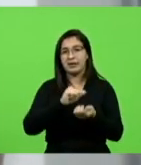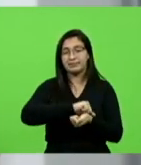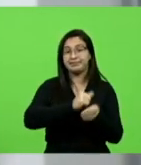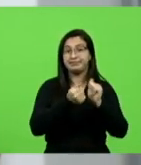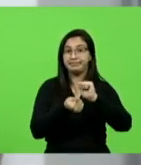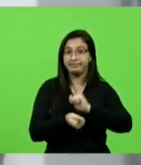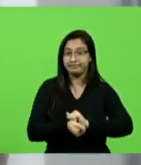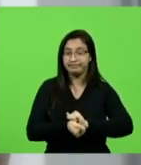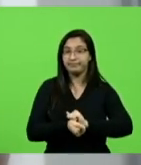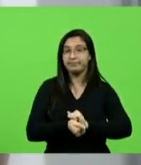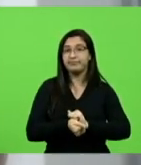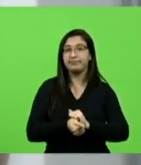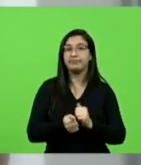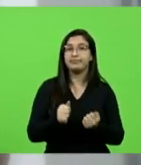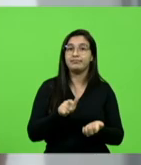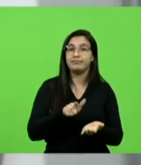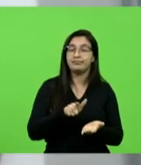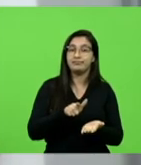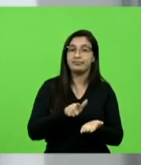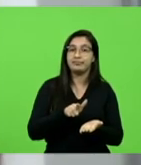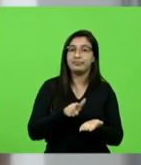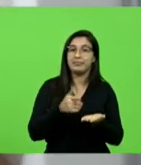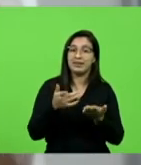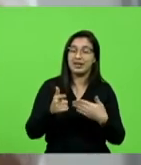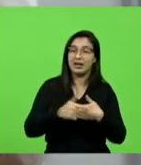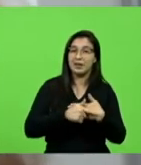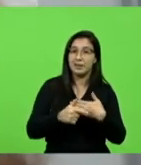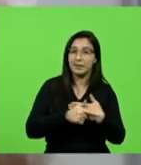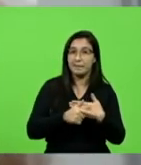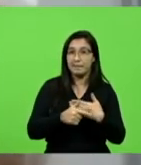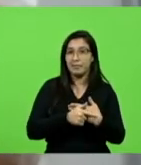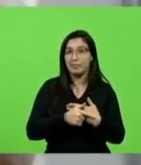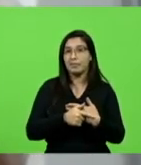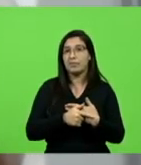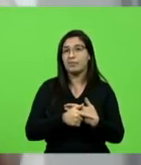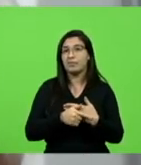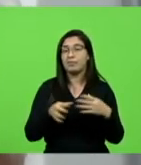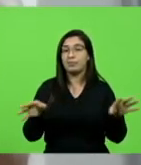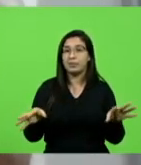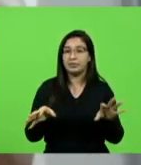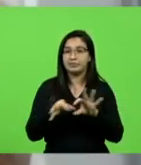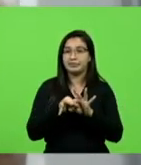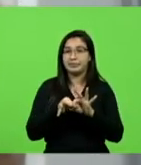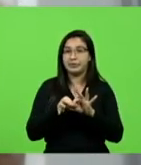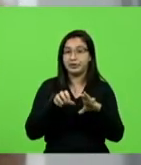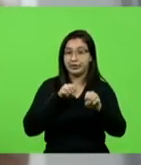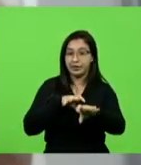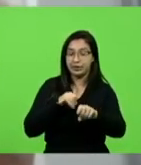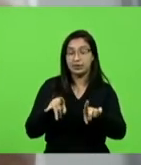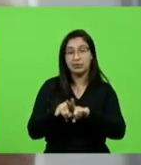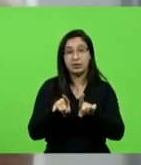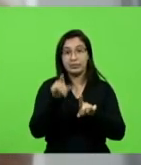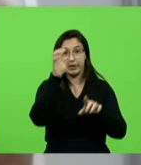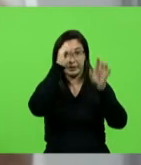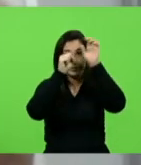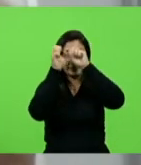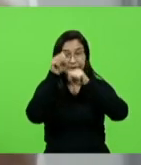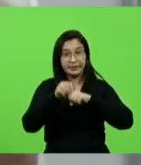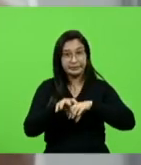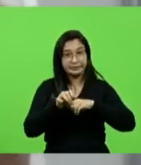de mediação tão necessário ao processo de ensino e aprendizagem. A gente vê não